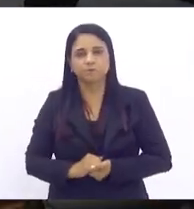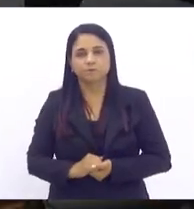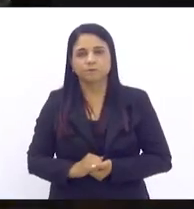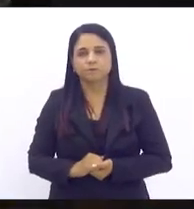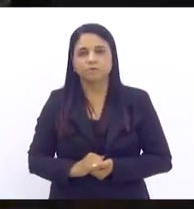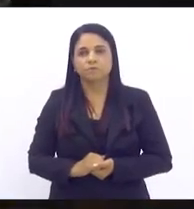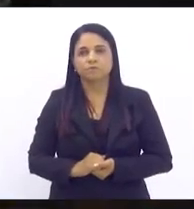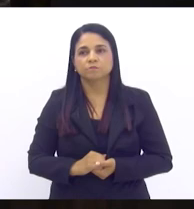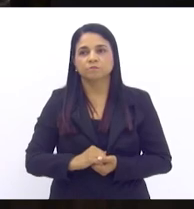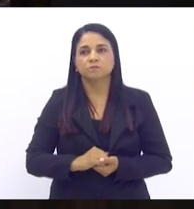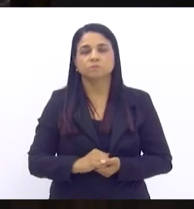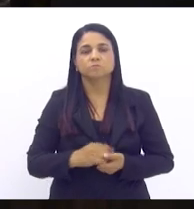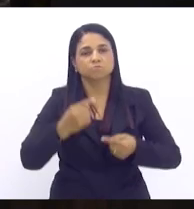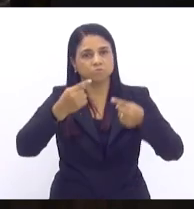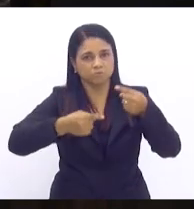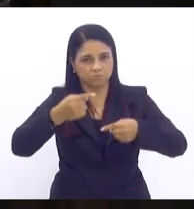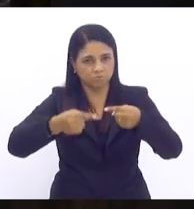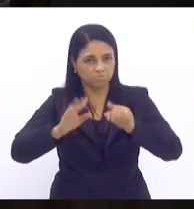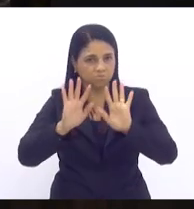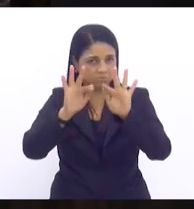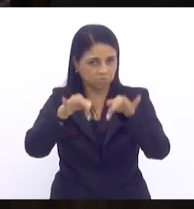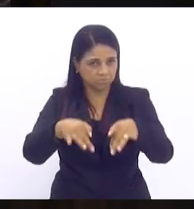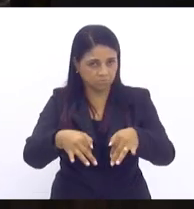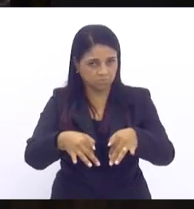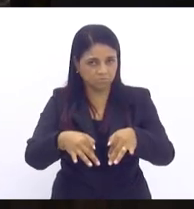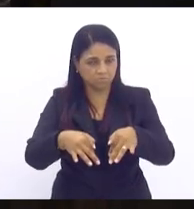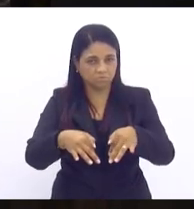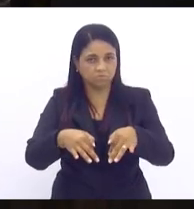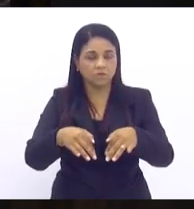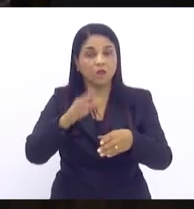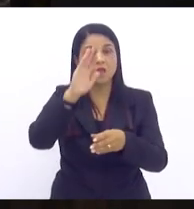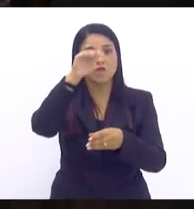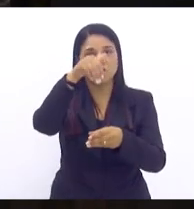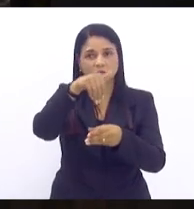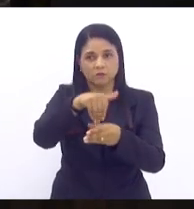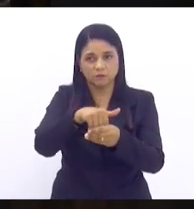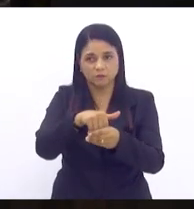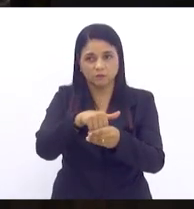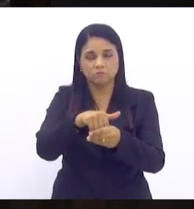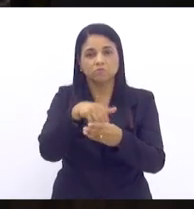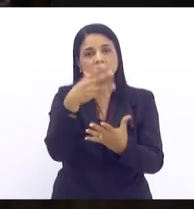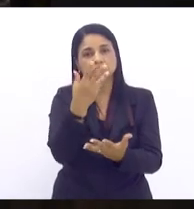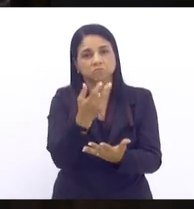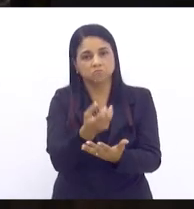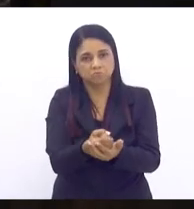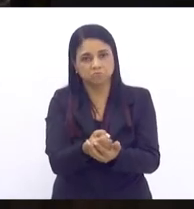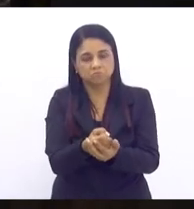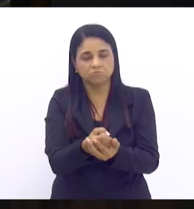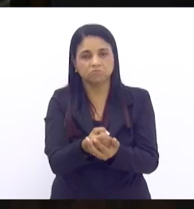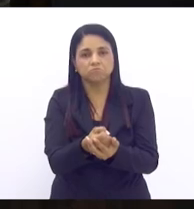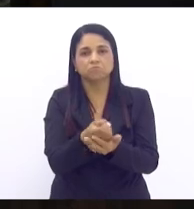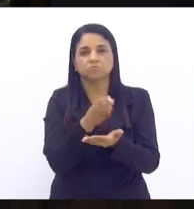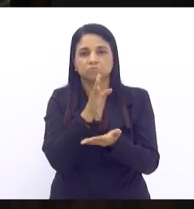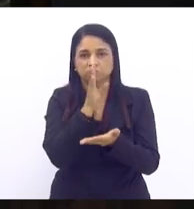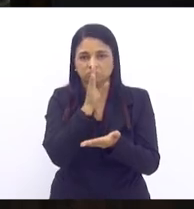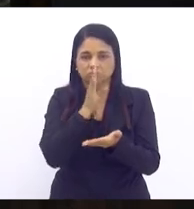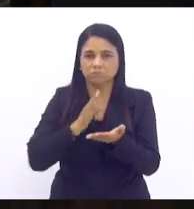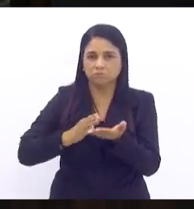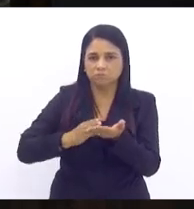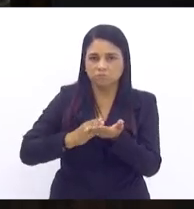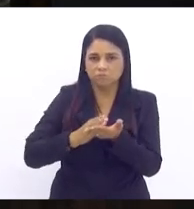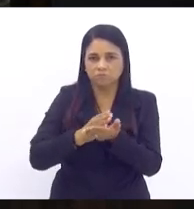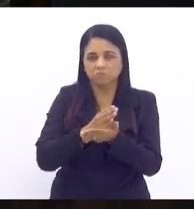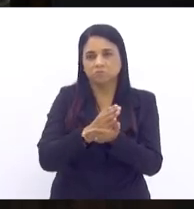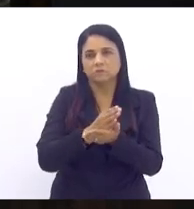Não havendo mais quem queira discutir, encerrada a discussão, em votação. Senhores que aprovam, permaneçam como estão.